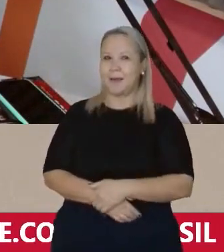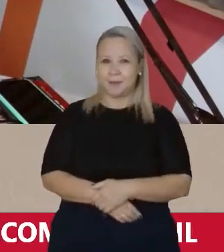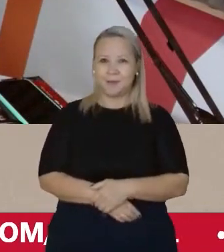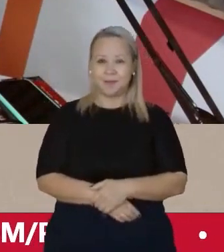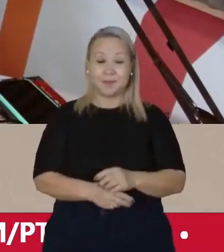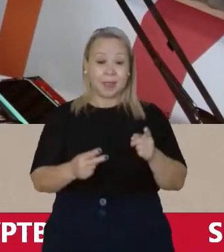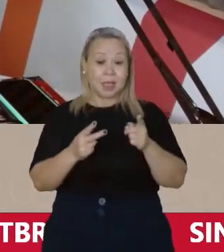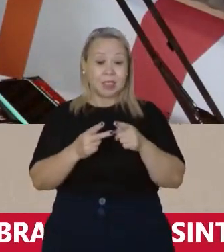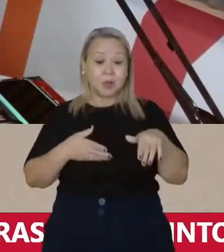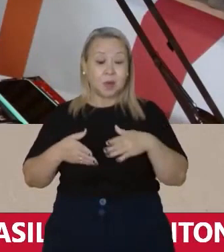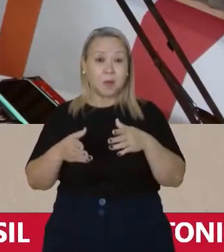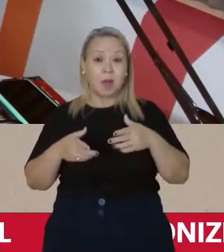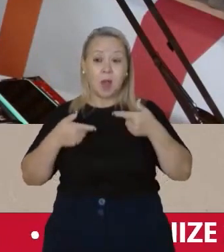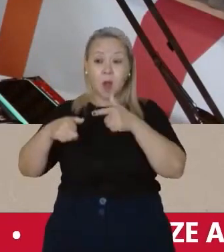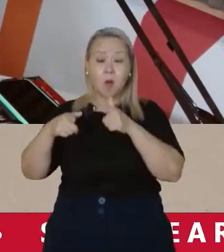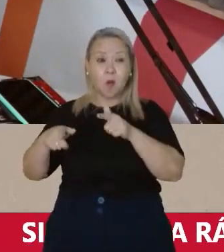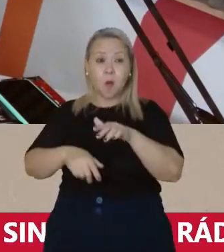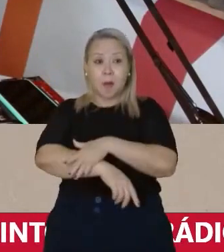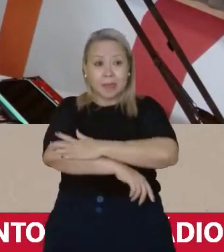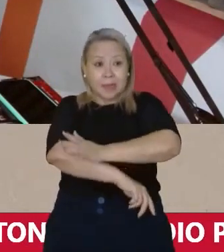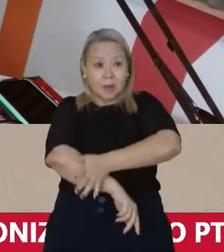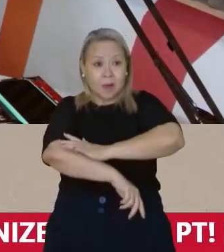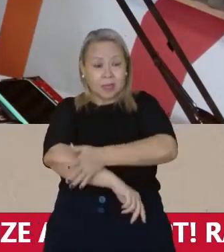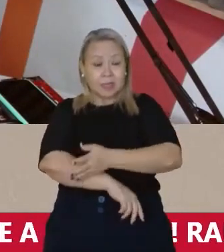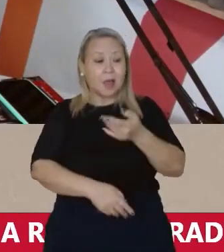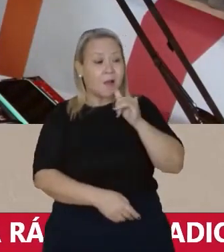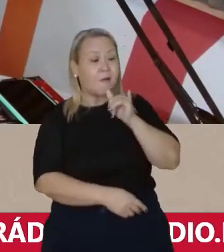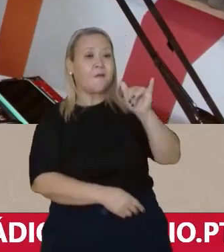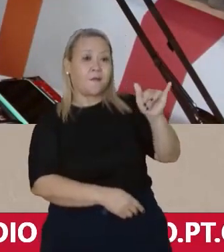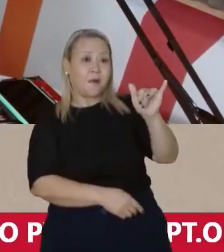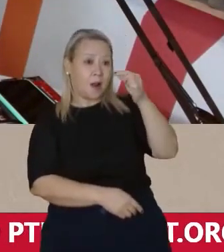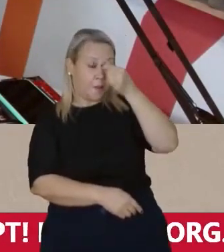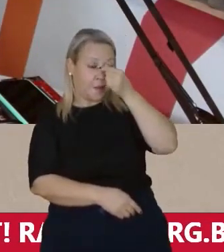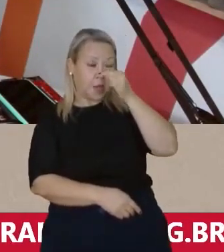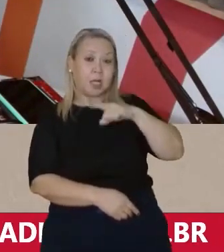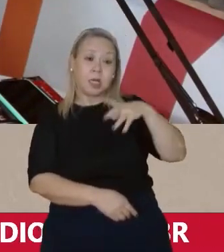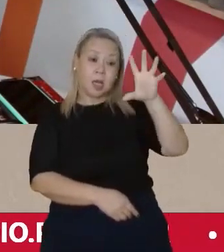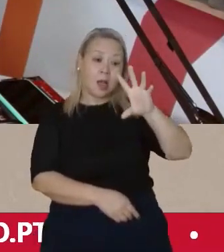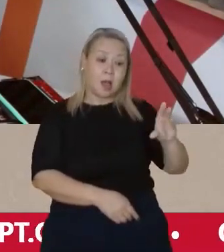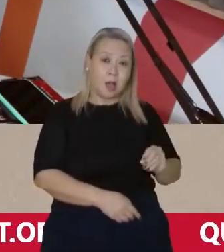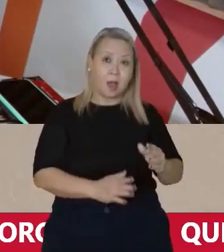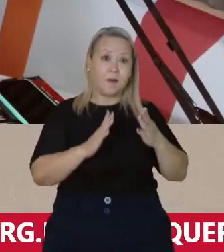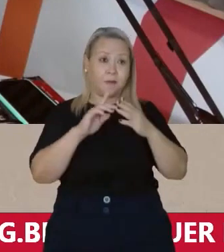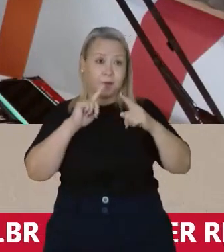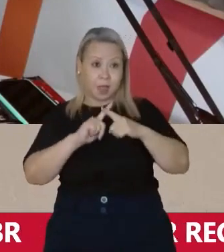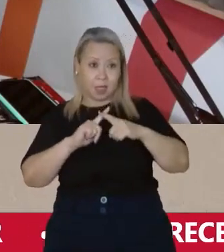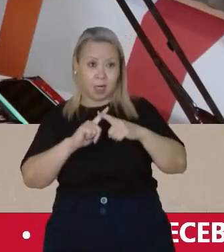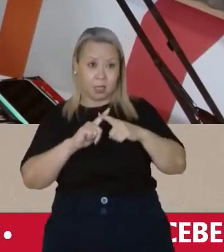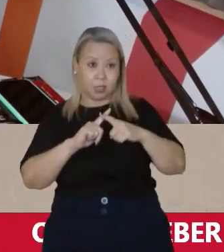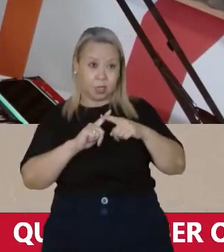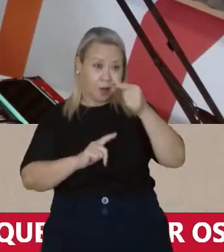Esse é o segundo caminho. O primeiro é combater o racismo e dizer para o evangélico que tem África na igreja pentecostal. Parem de demonizar a